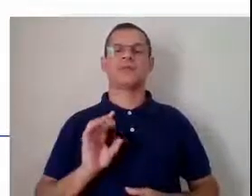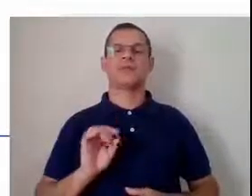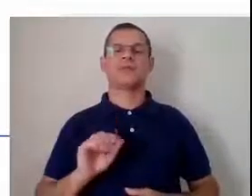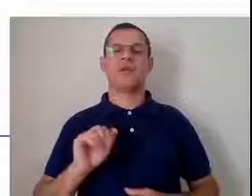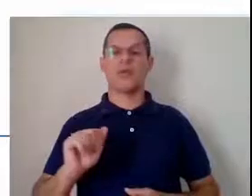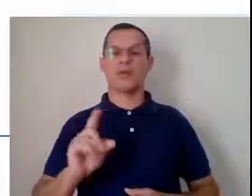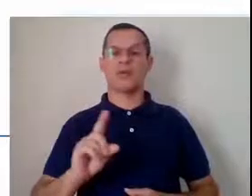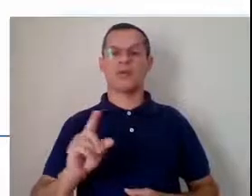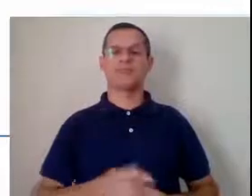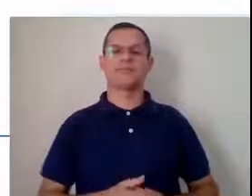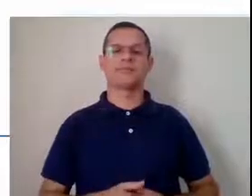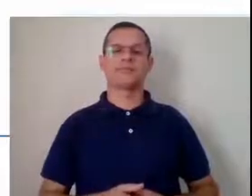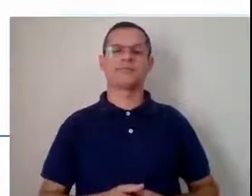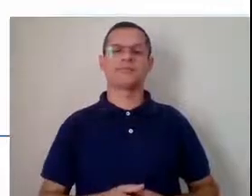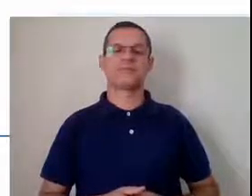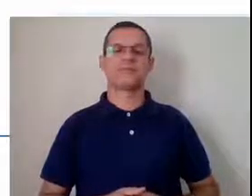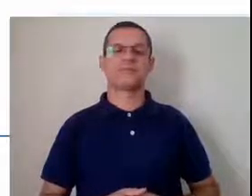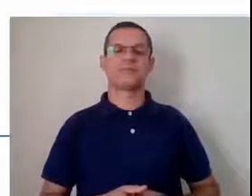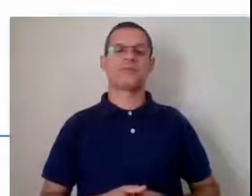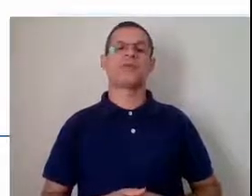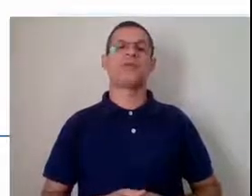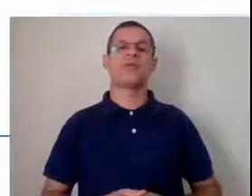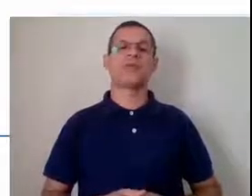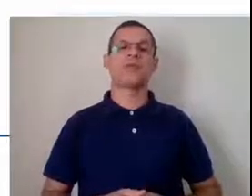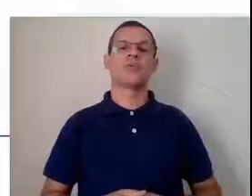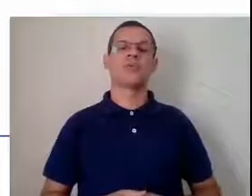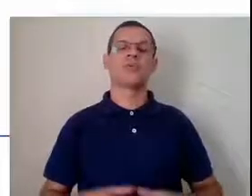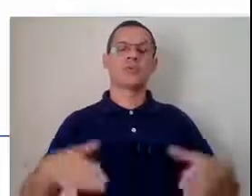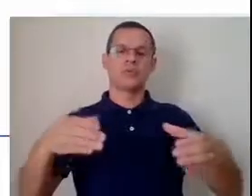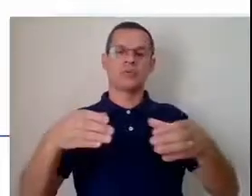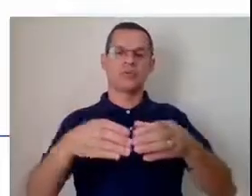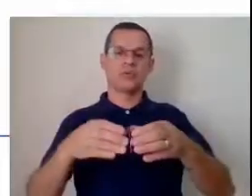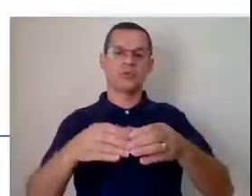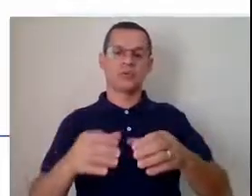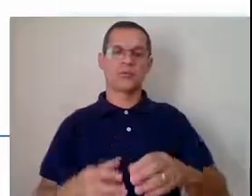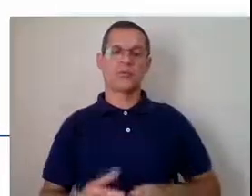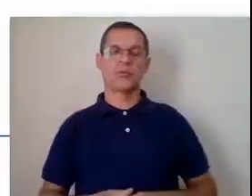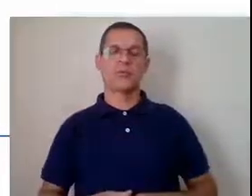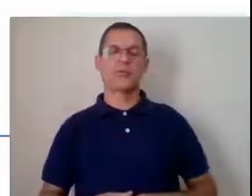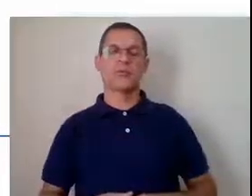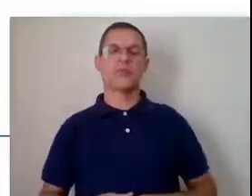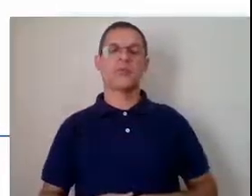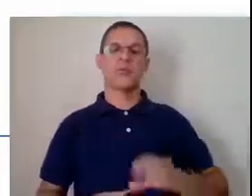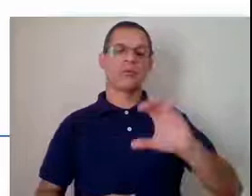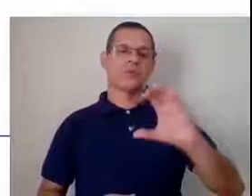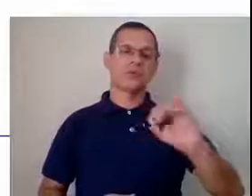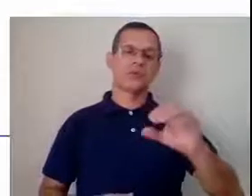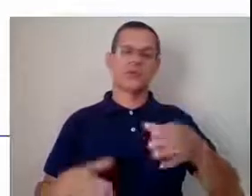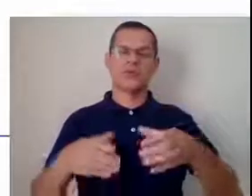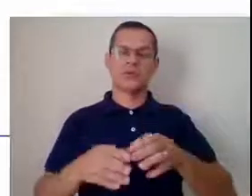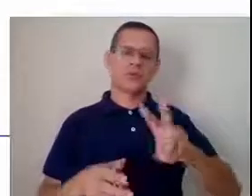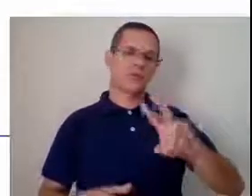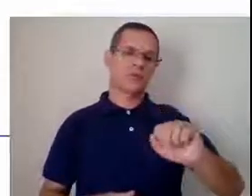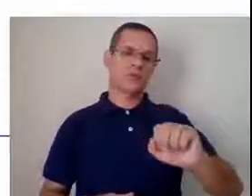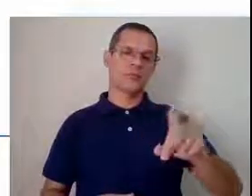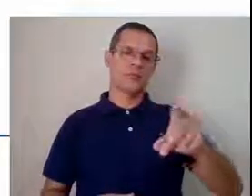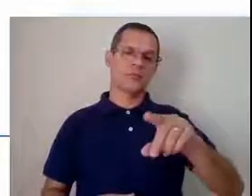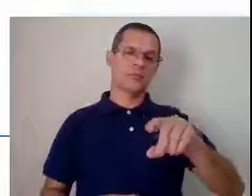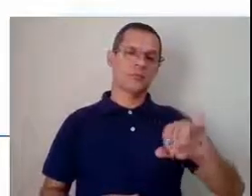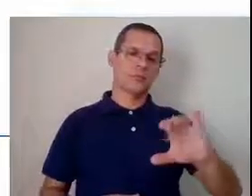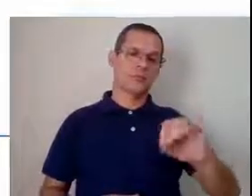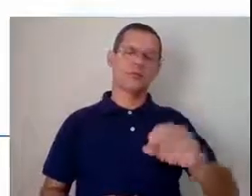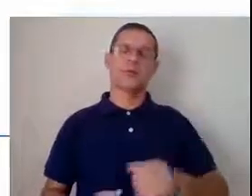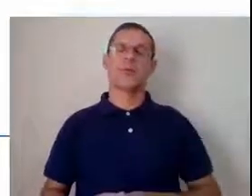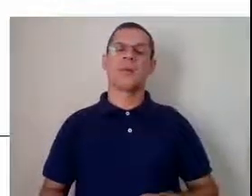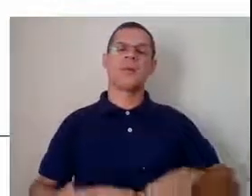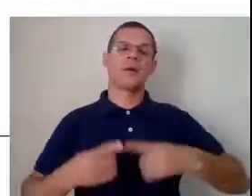A? Não. Tá? O conjunto, o zero, o conjunto vazio, né,